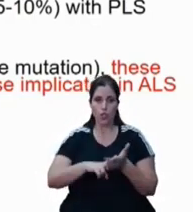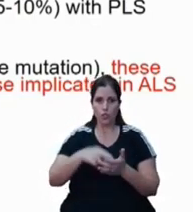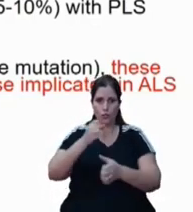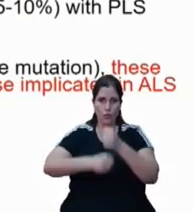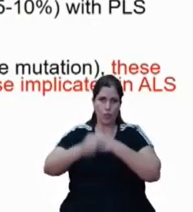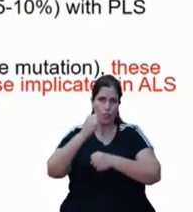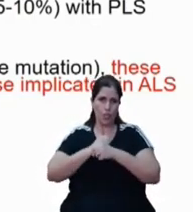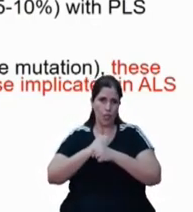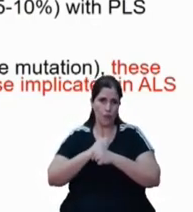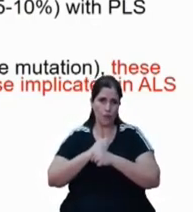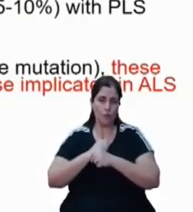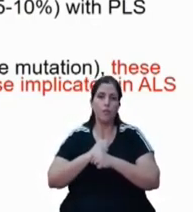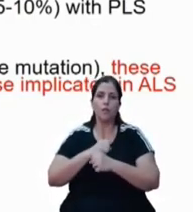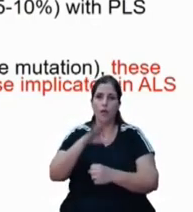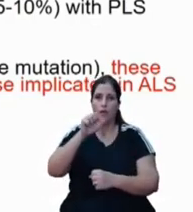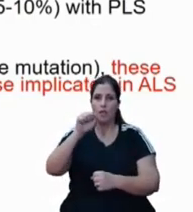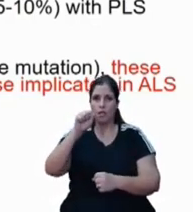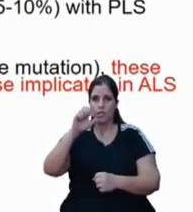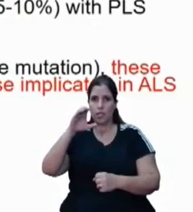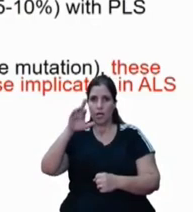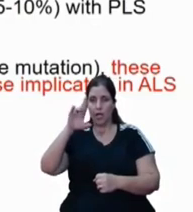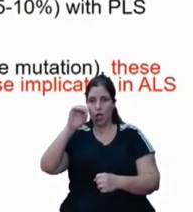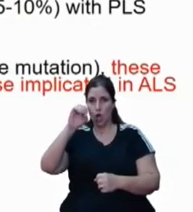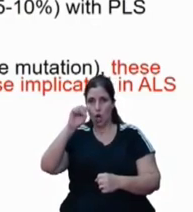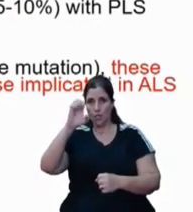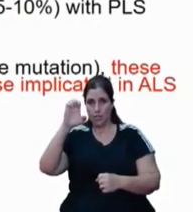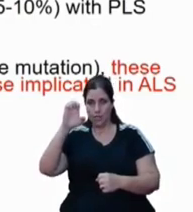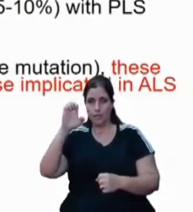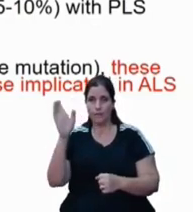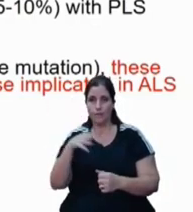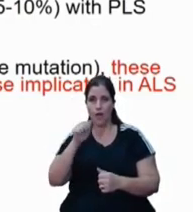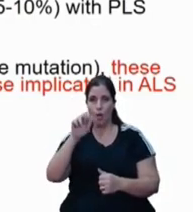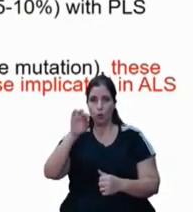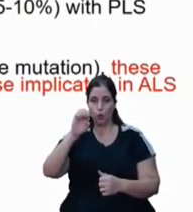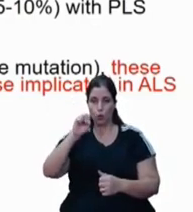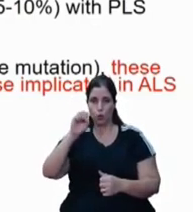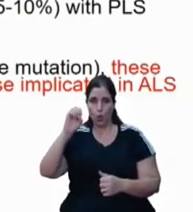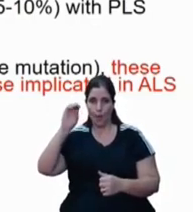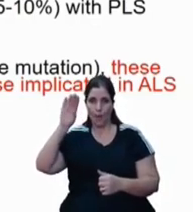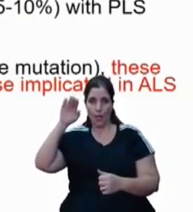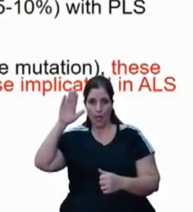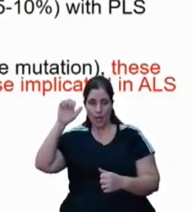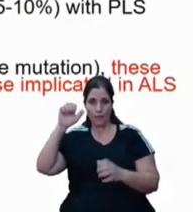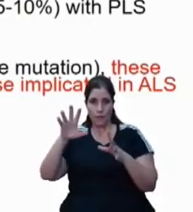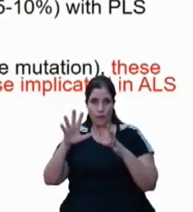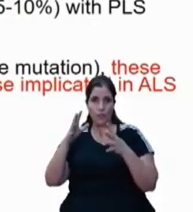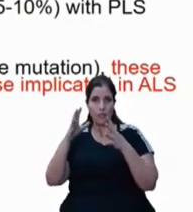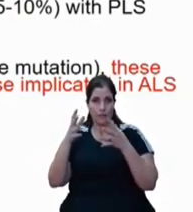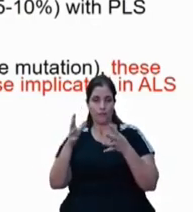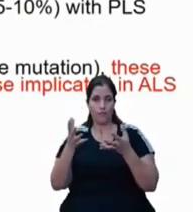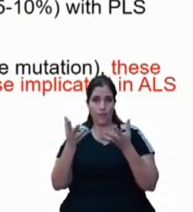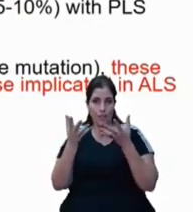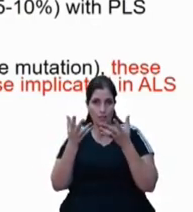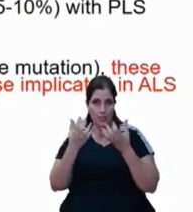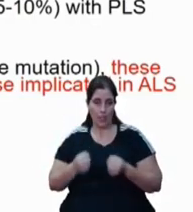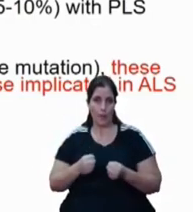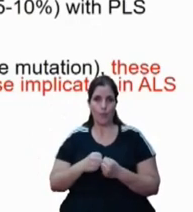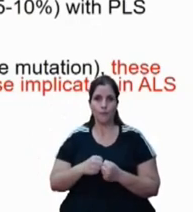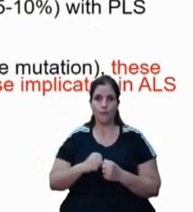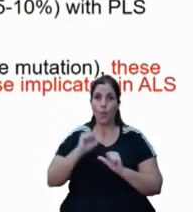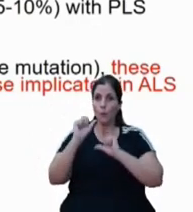da esclerose lateral primária autossômica recessiva. No entanto, mutações